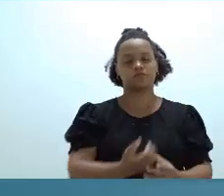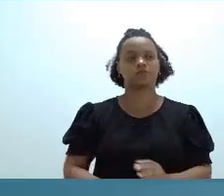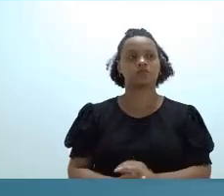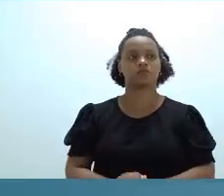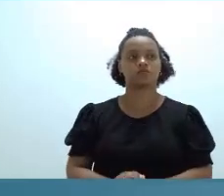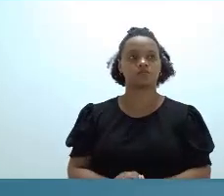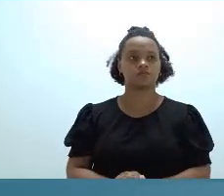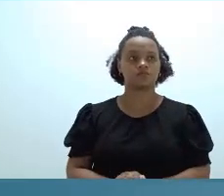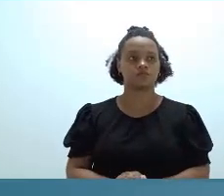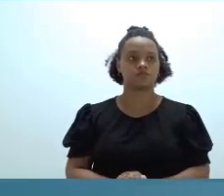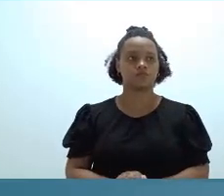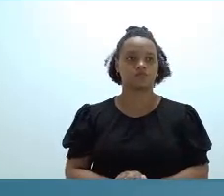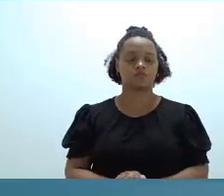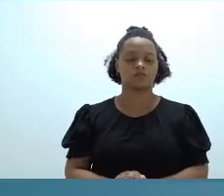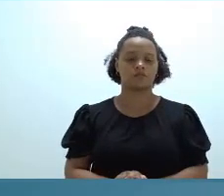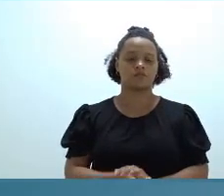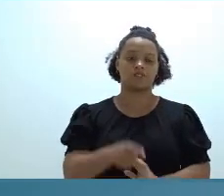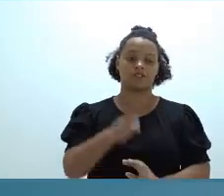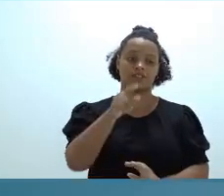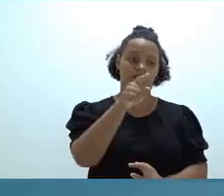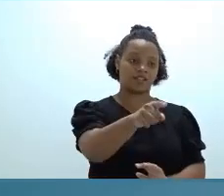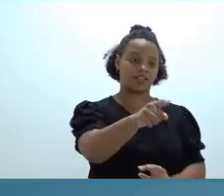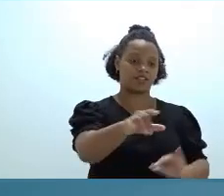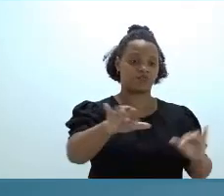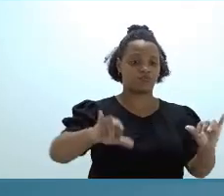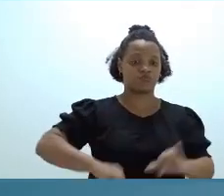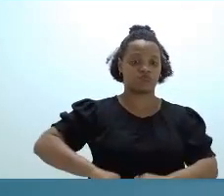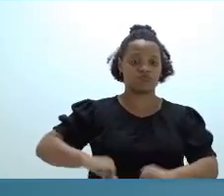diante dos prejuízos que sofreram uma queda